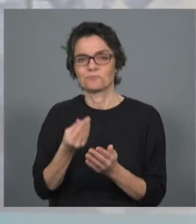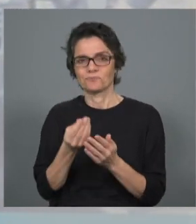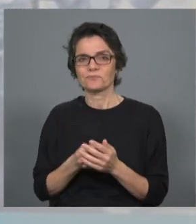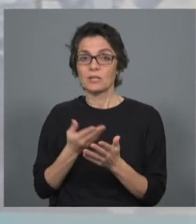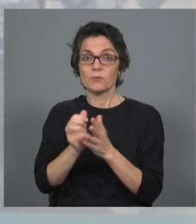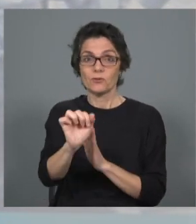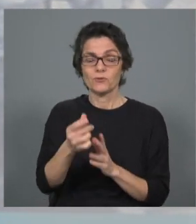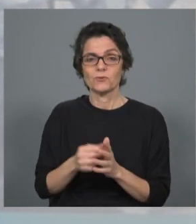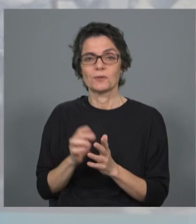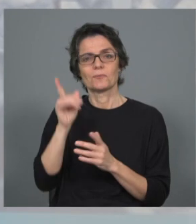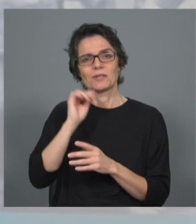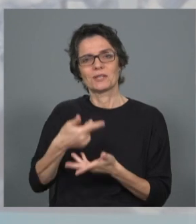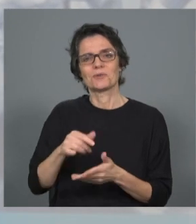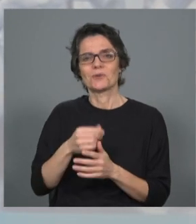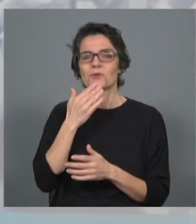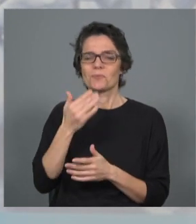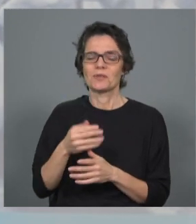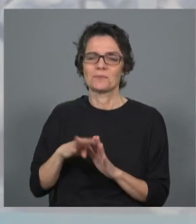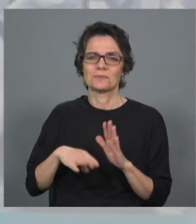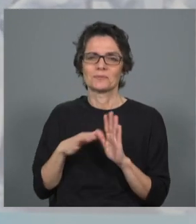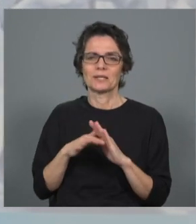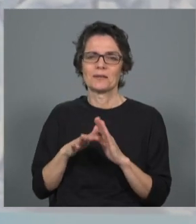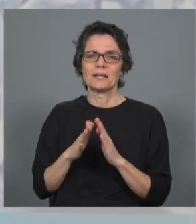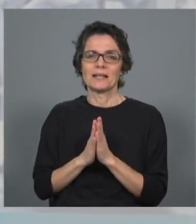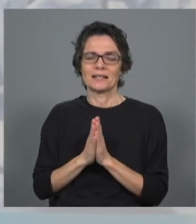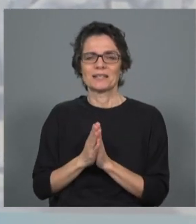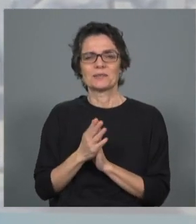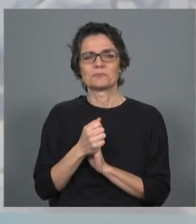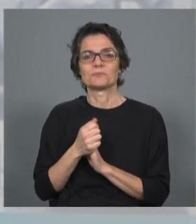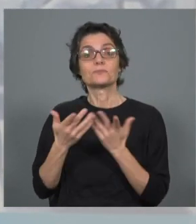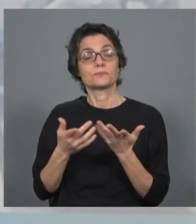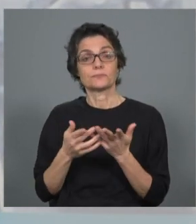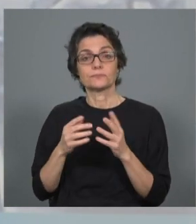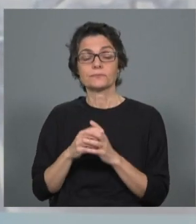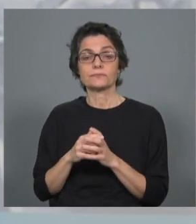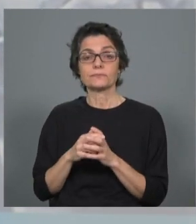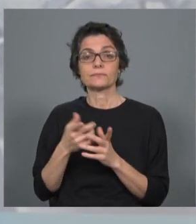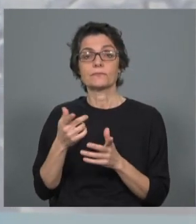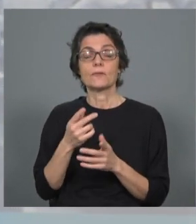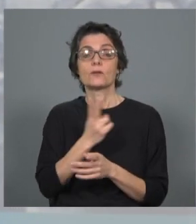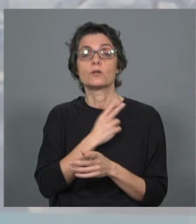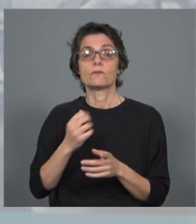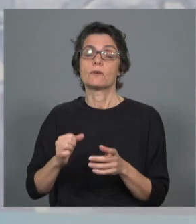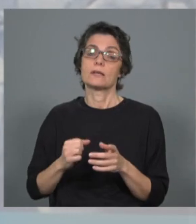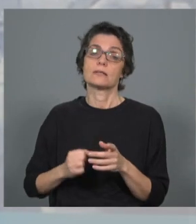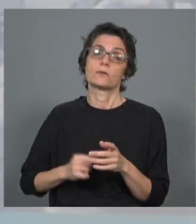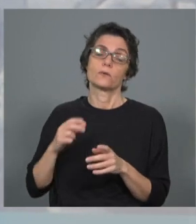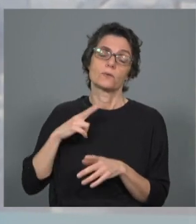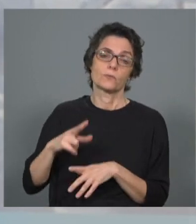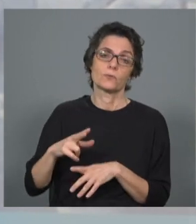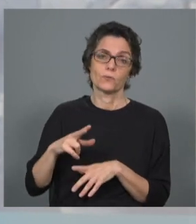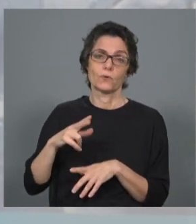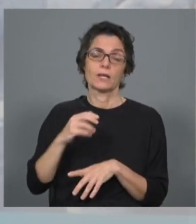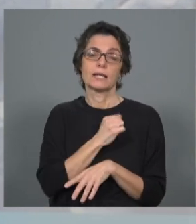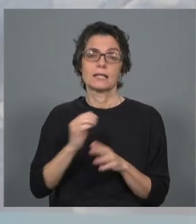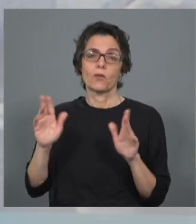aqui no programa Eclésia. Muito obrigado, Padre Miguel Vasconcelos, que é capelão na Universidade Católica. Mais logo nós fazemos